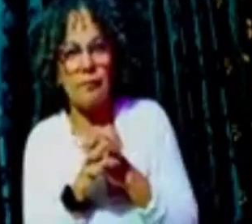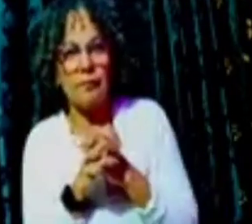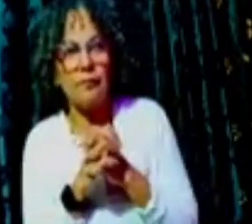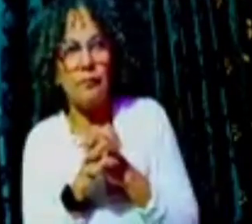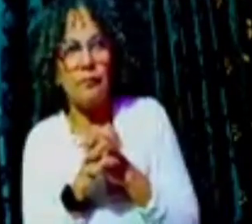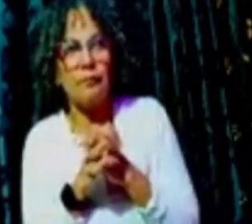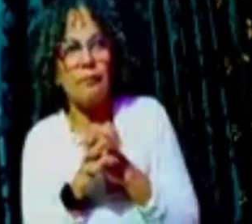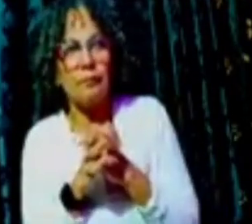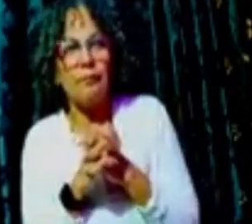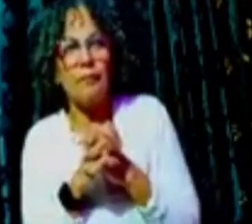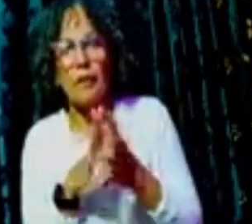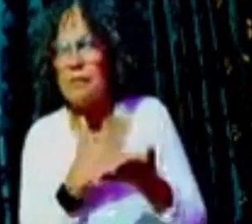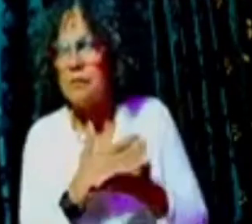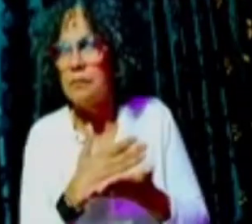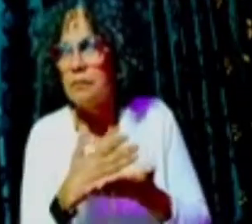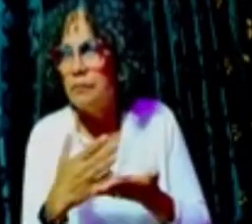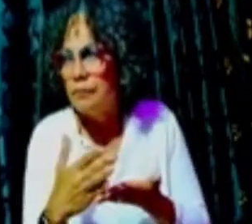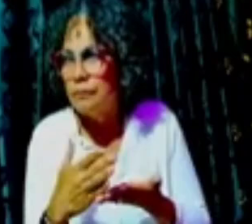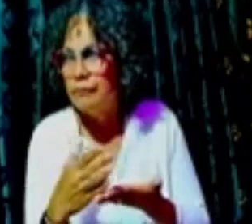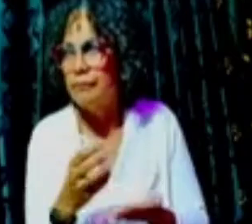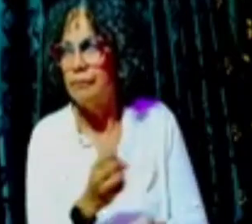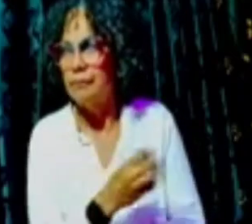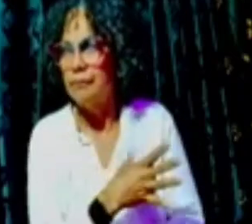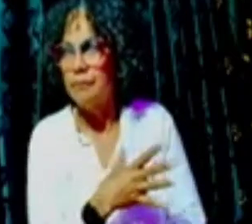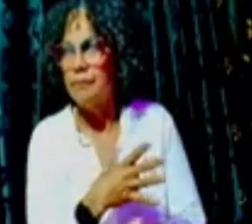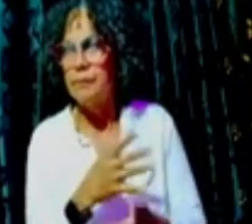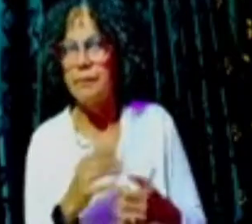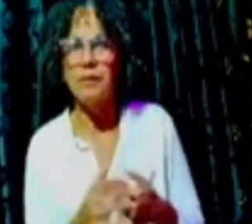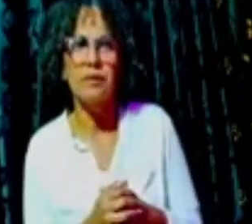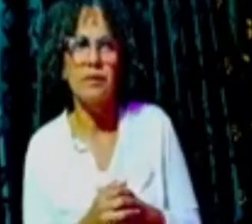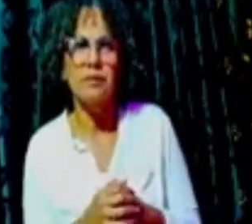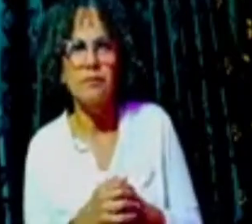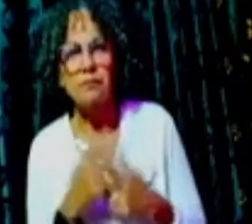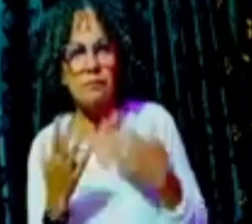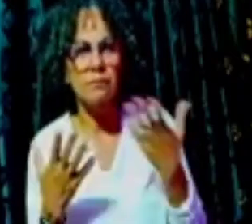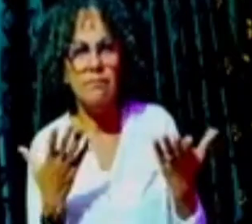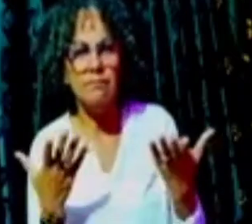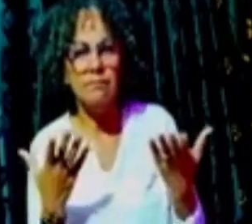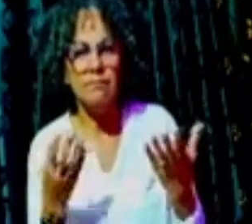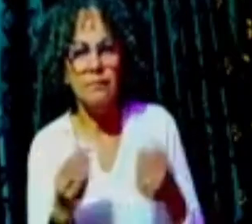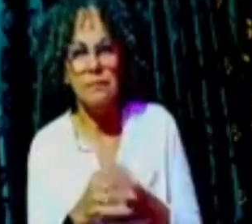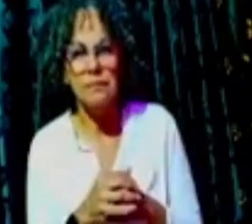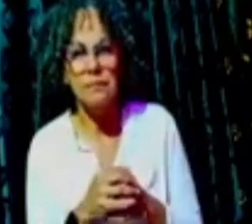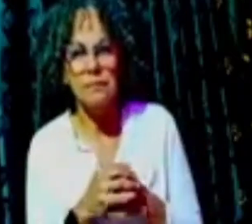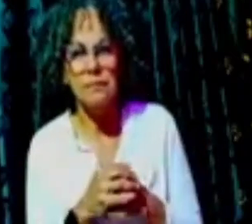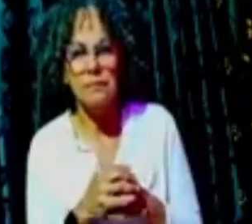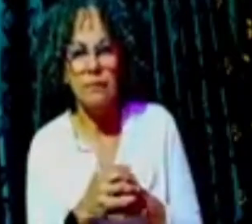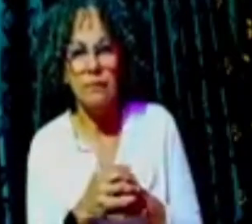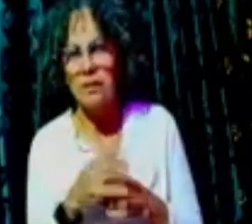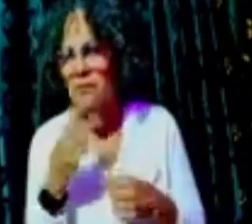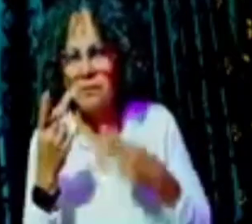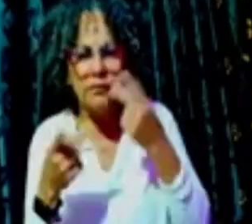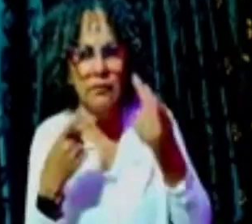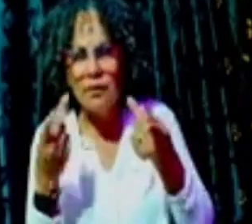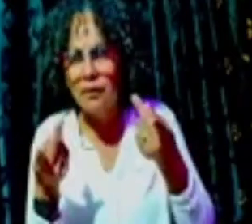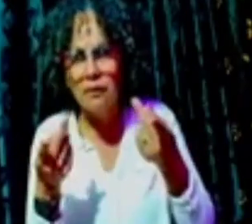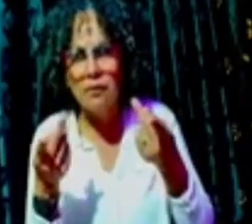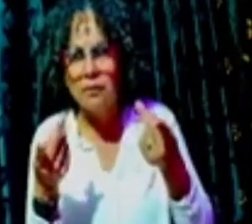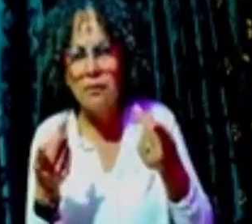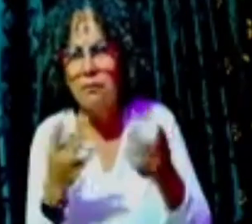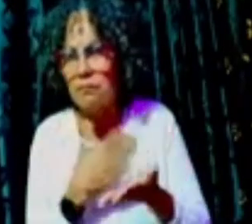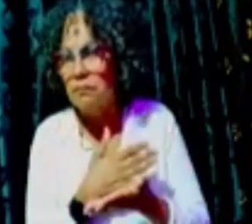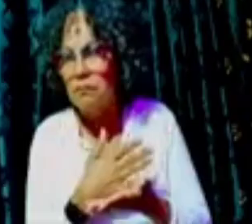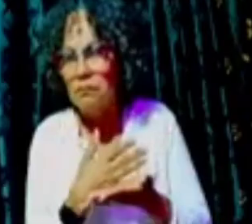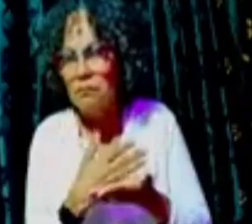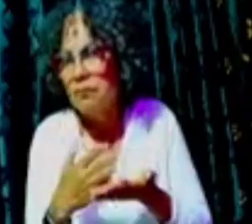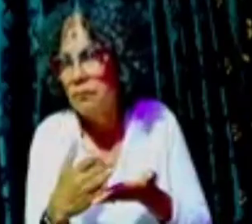é um assunto novo. Eu também não gosto de estigmatizar, né? Criticar. Sim. É um